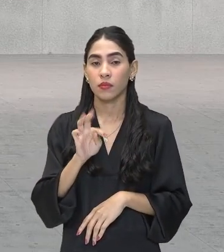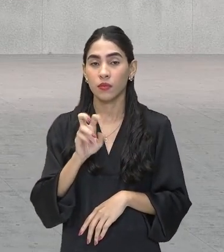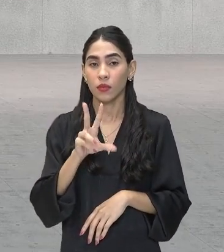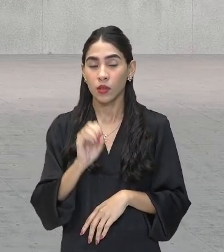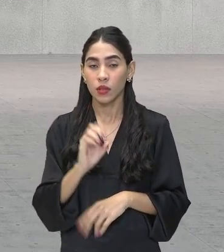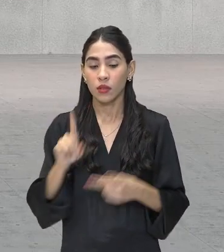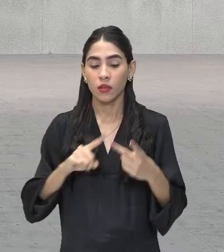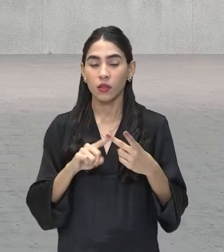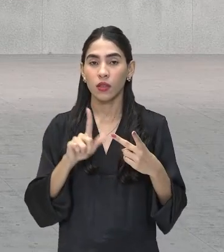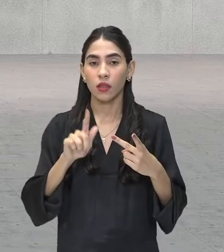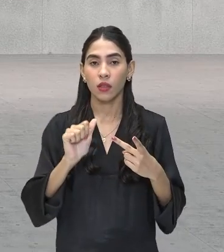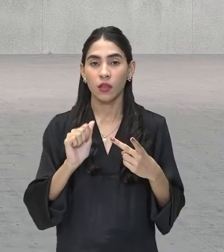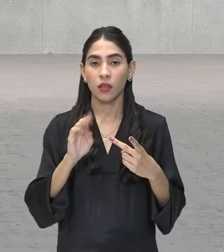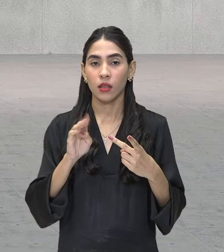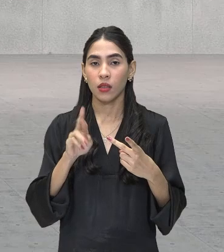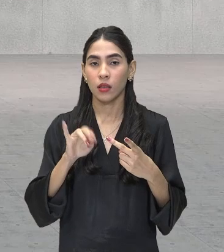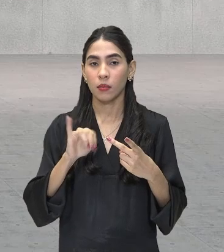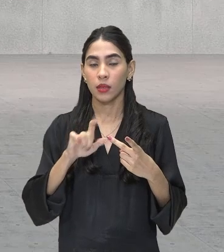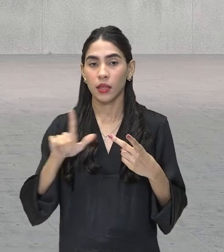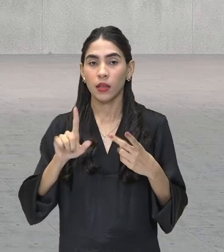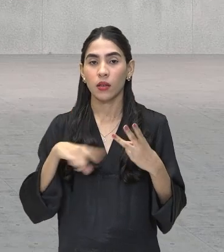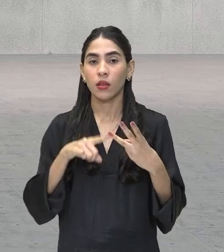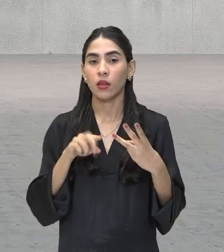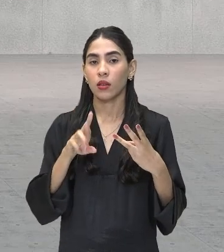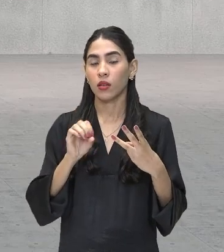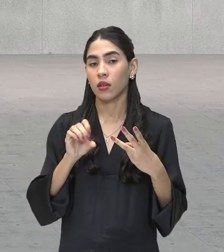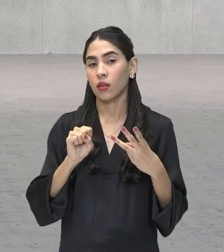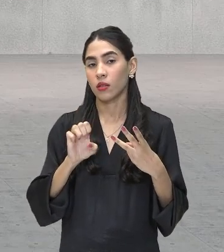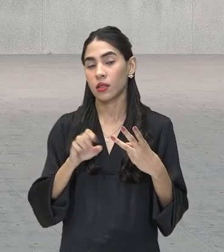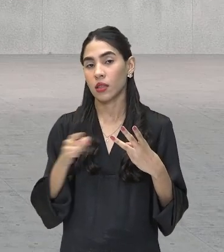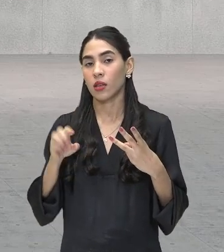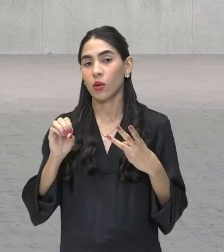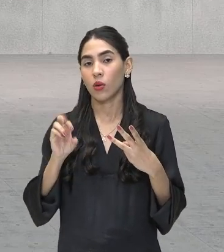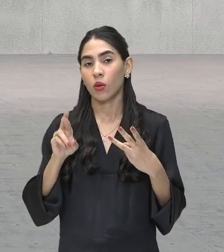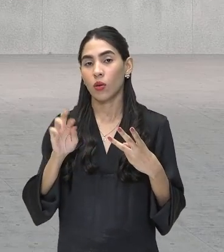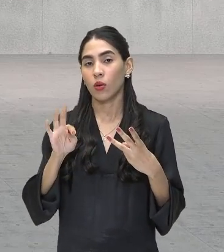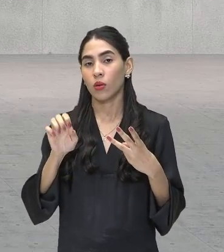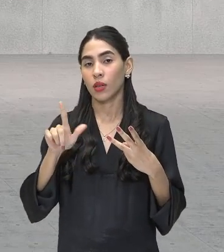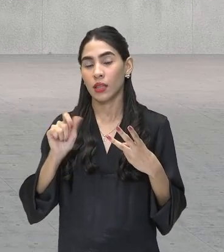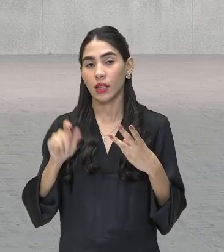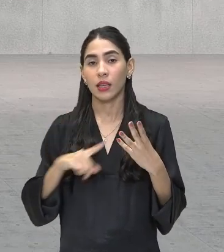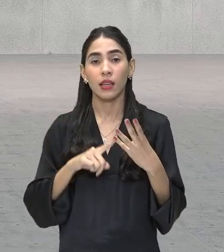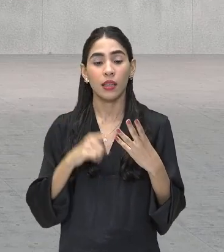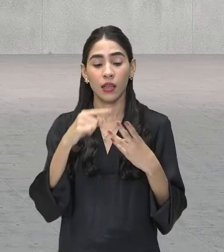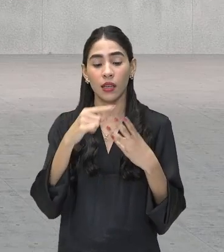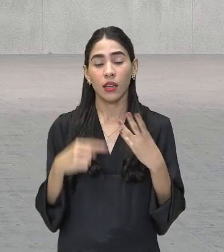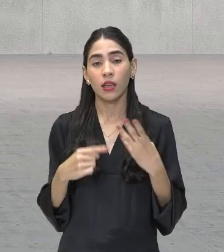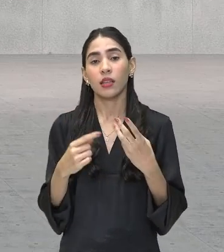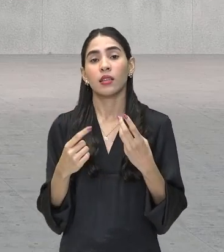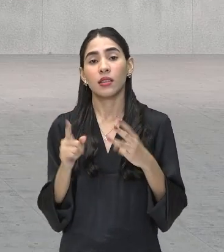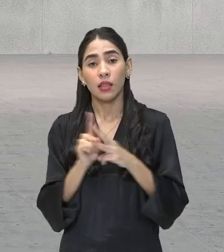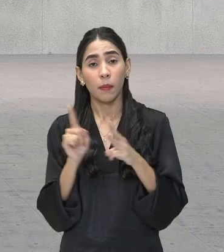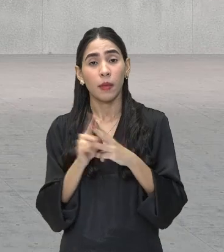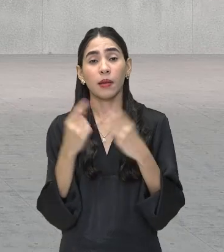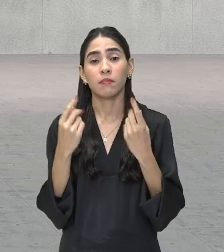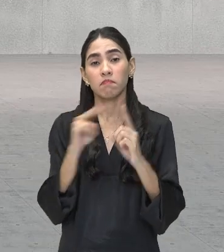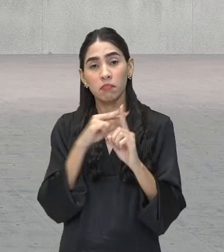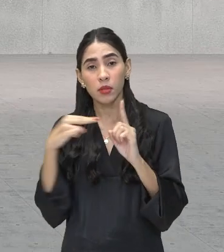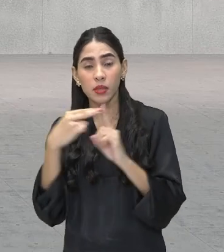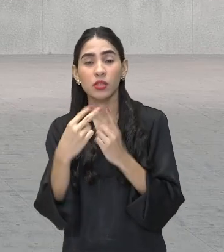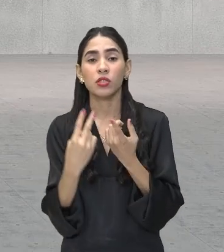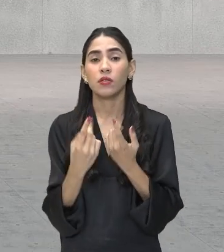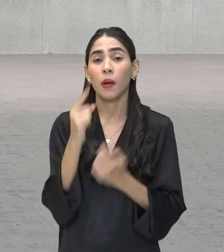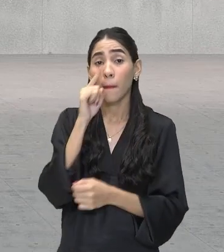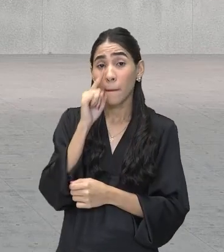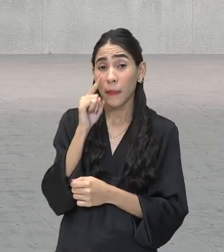Gabriel de Tarde, José Ortega Gasset, que veem os movimentos sociais como um